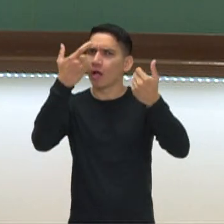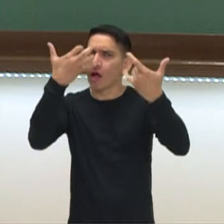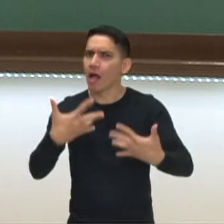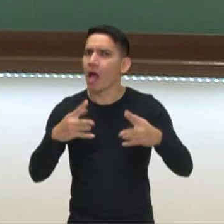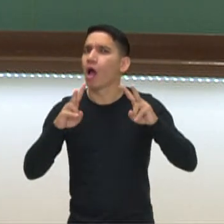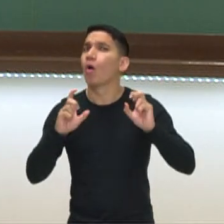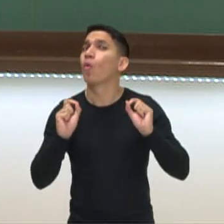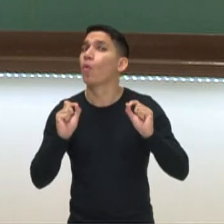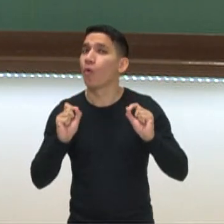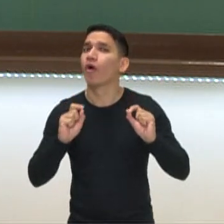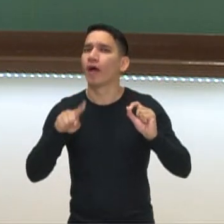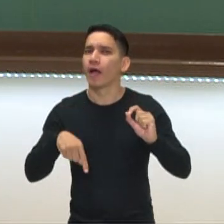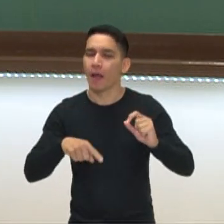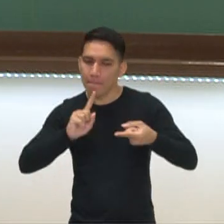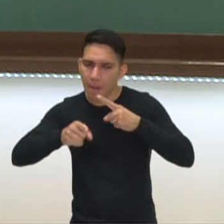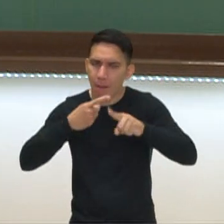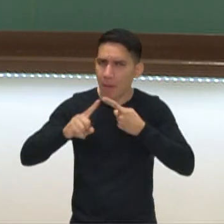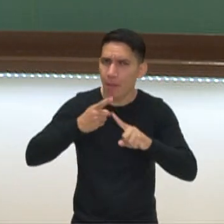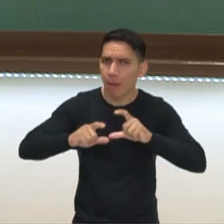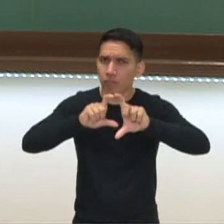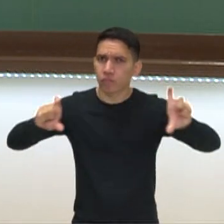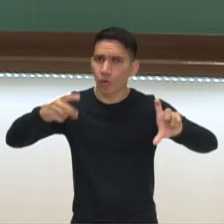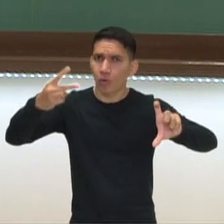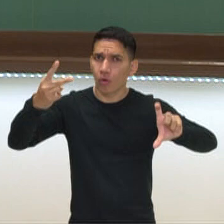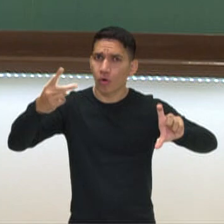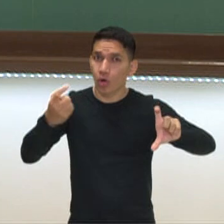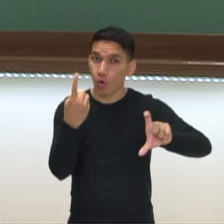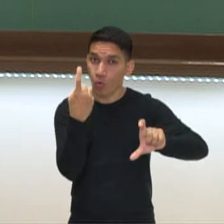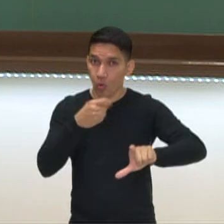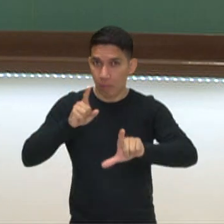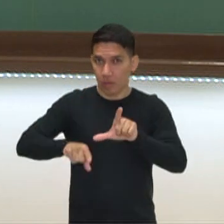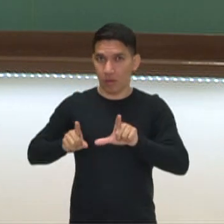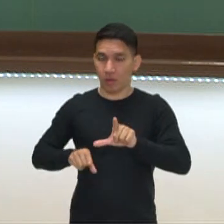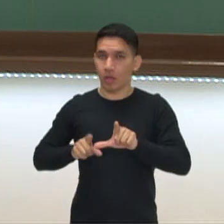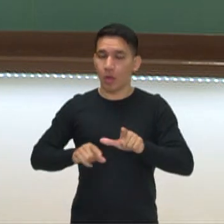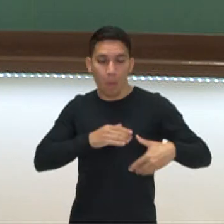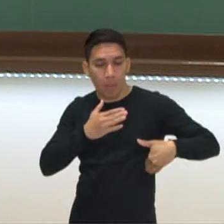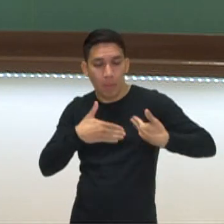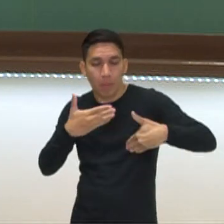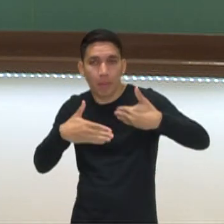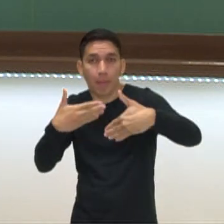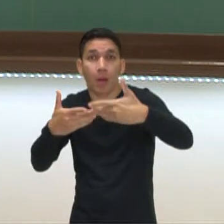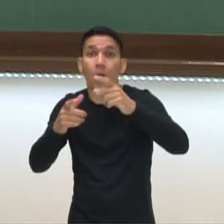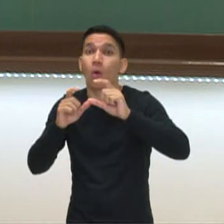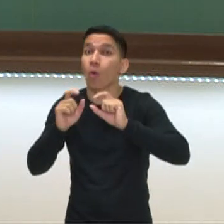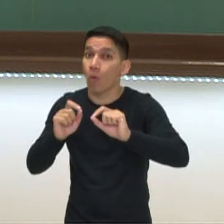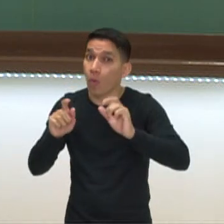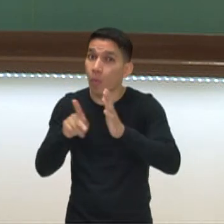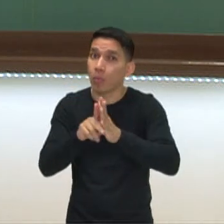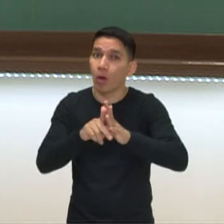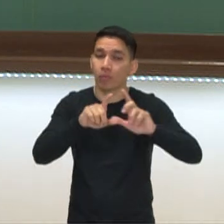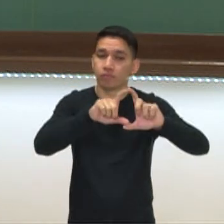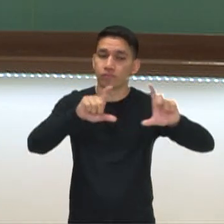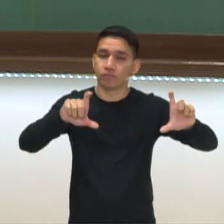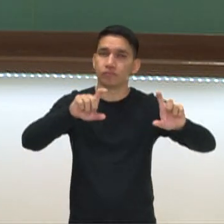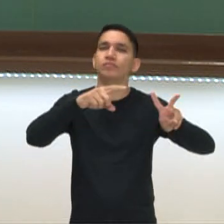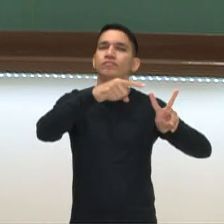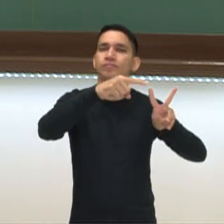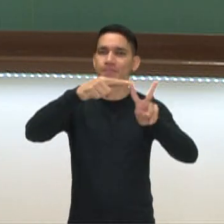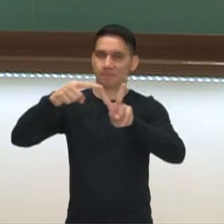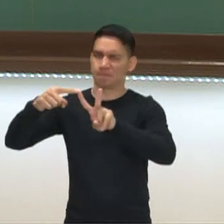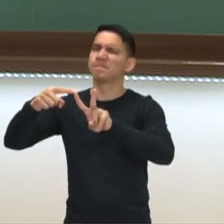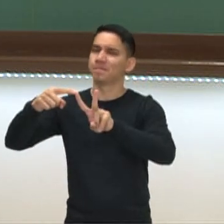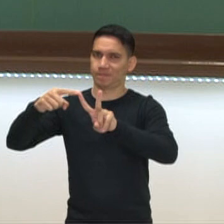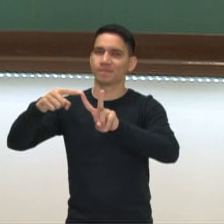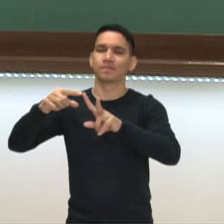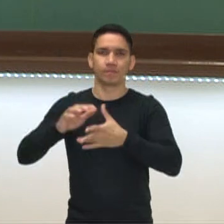mesmo? Resolução de equação do segundo grau com uma incógnita, o processo de Bhaskara, a fórmula de